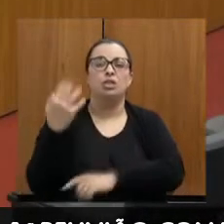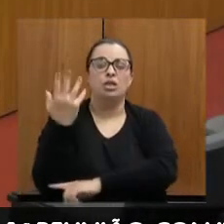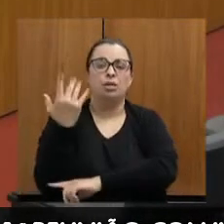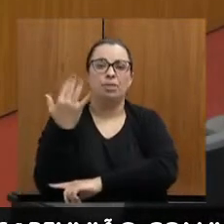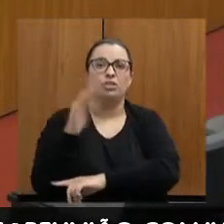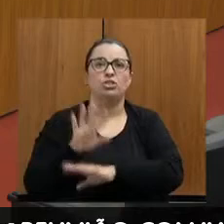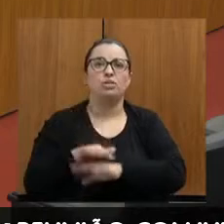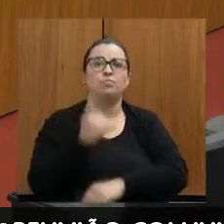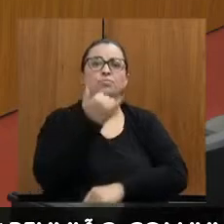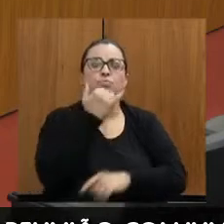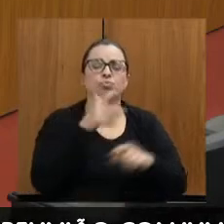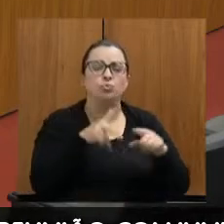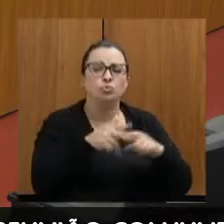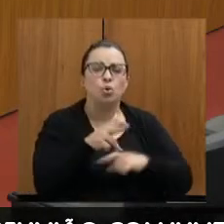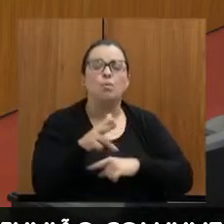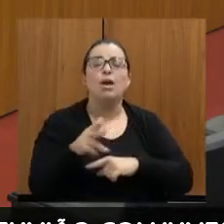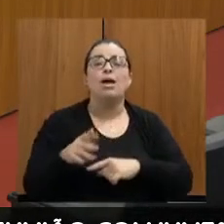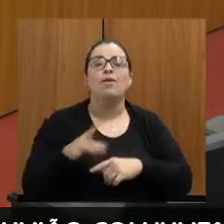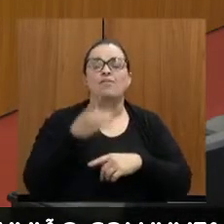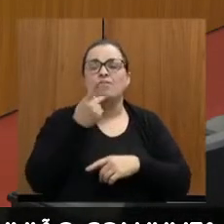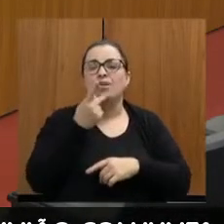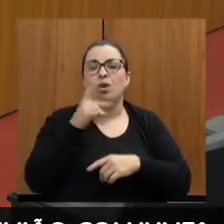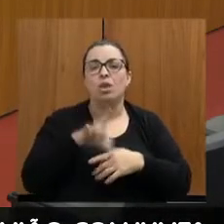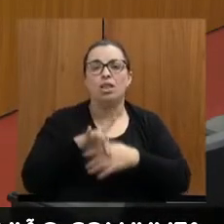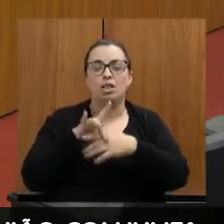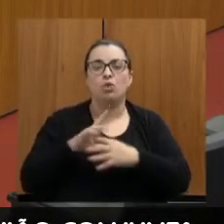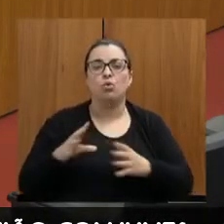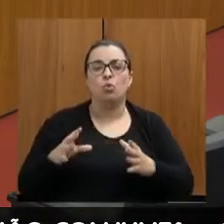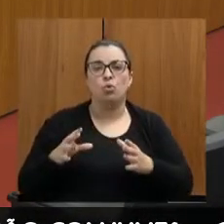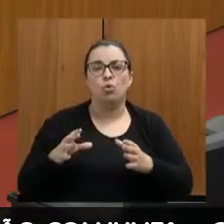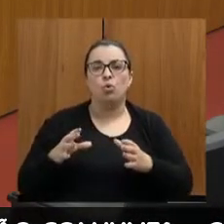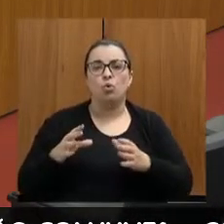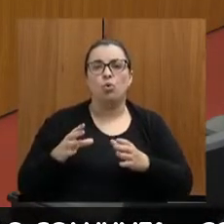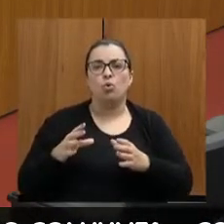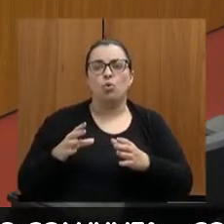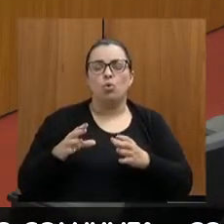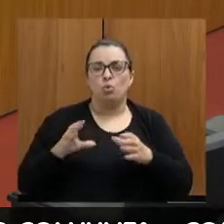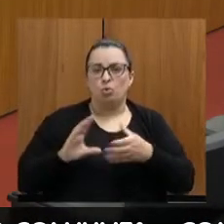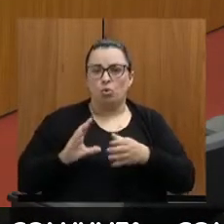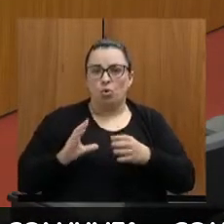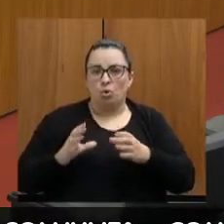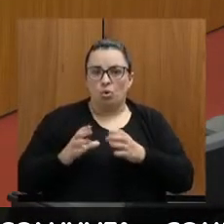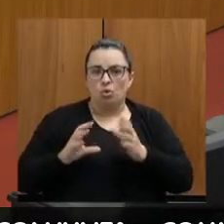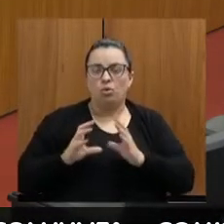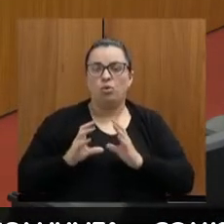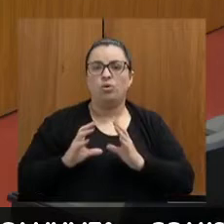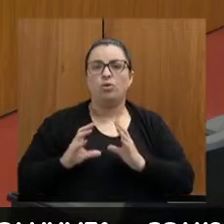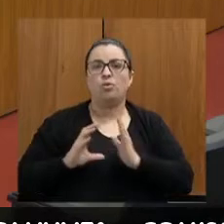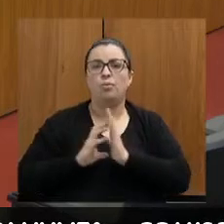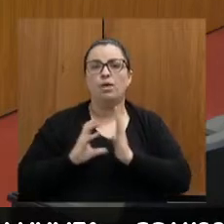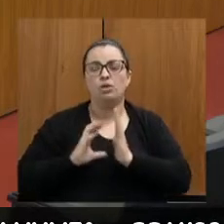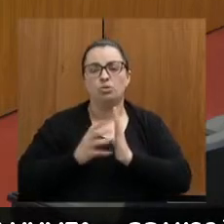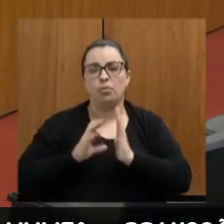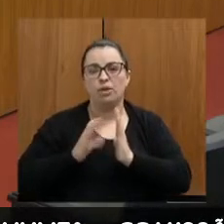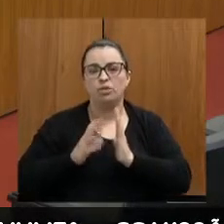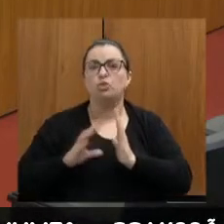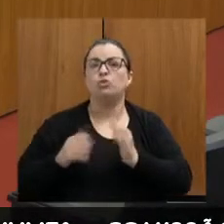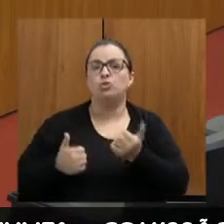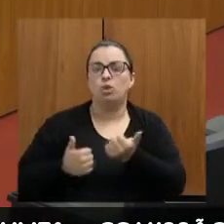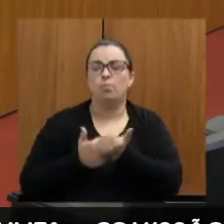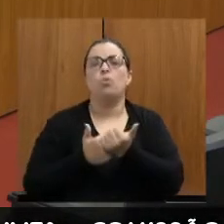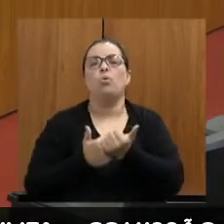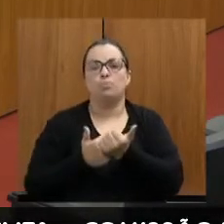está a presença do líder do governo Deputado Roberto Andrade também esse grande querido amigo ex-deputado a Assembleia